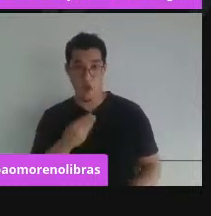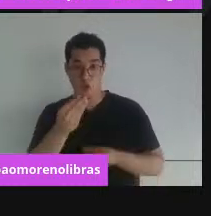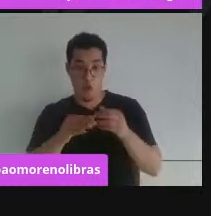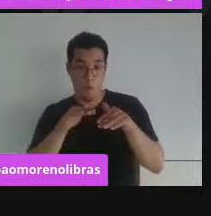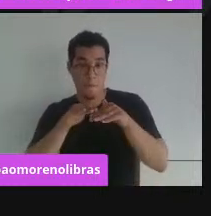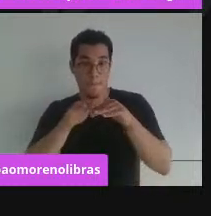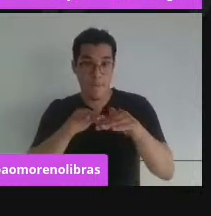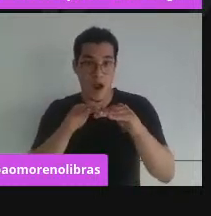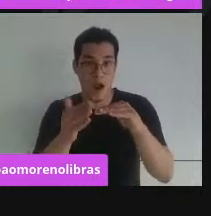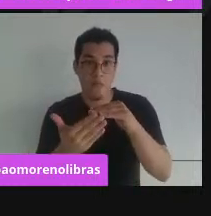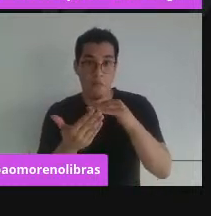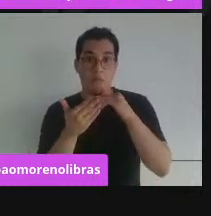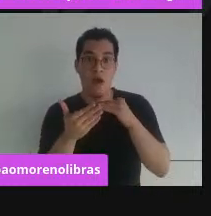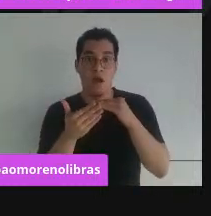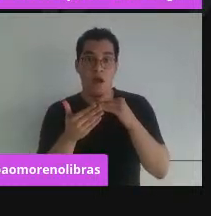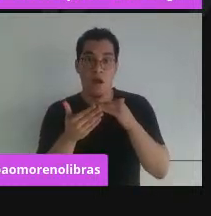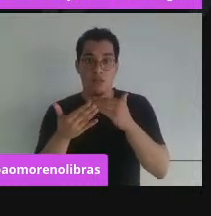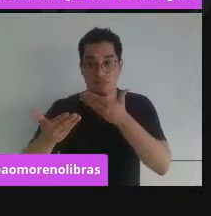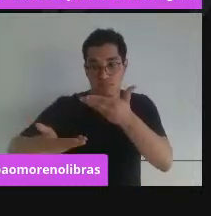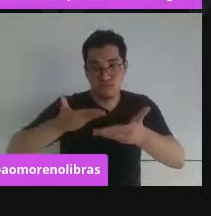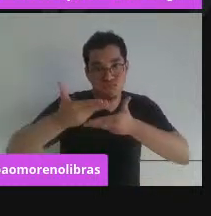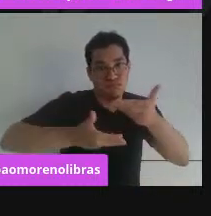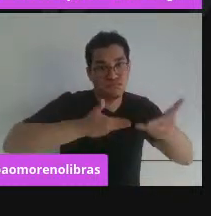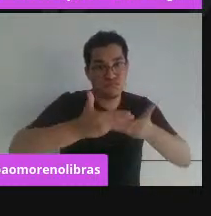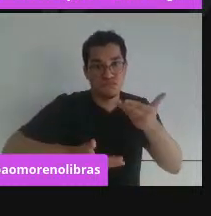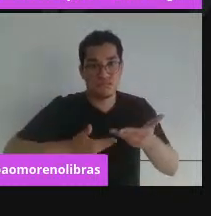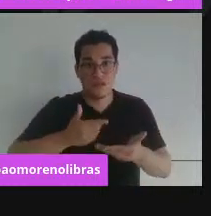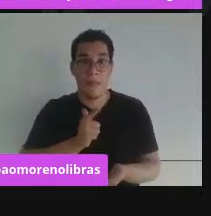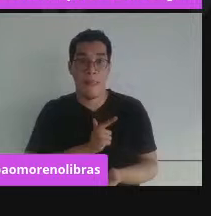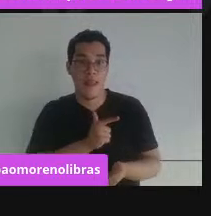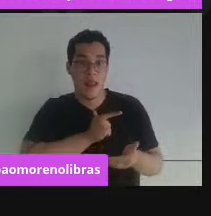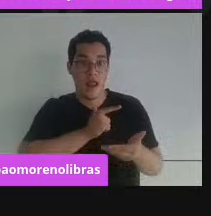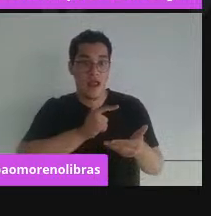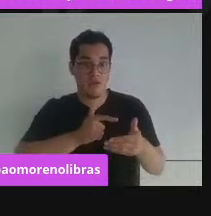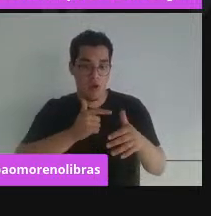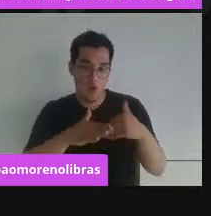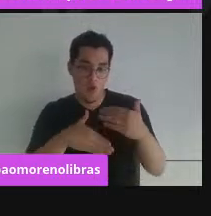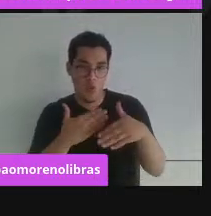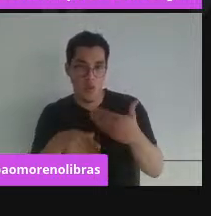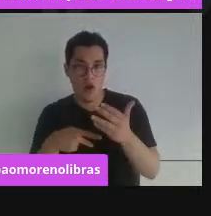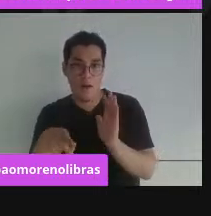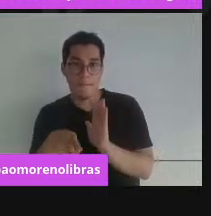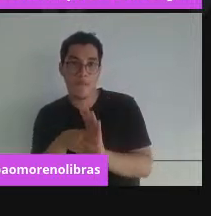fica evidente por construções como santas detentas,